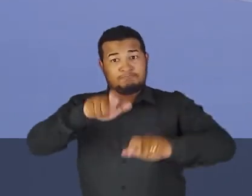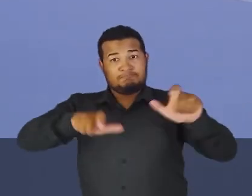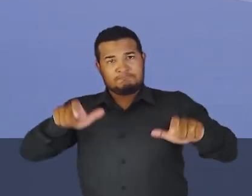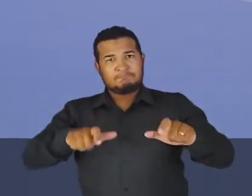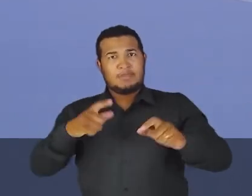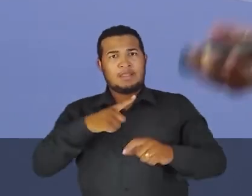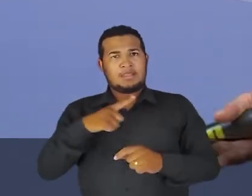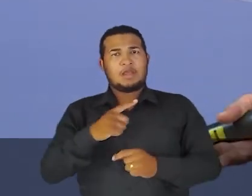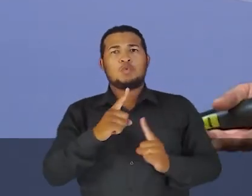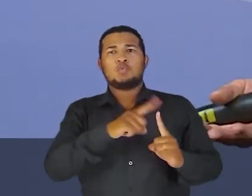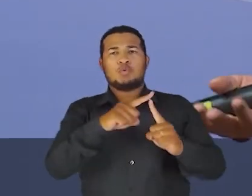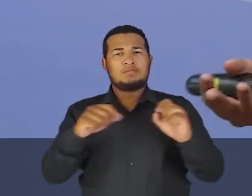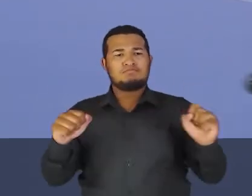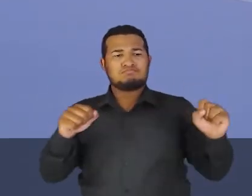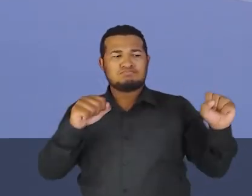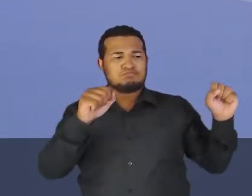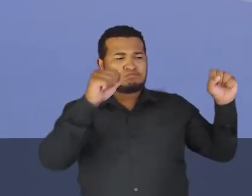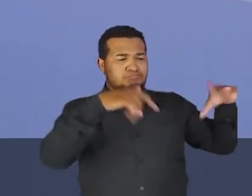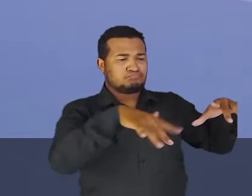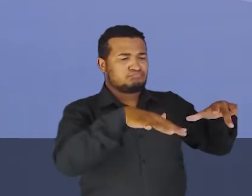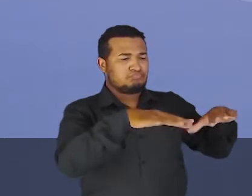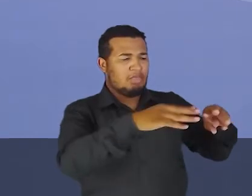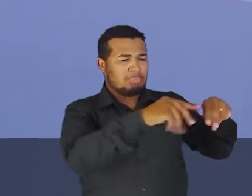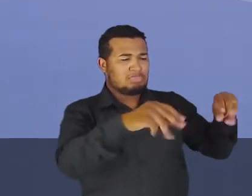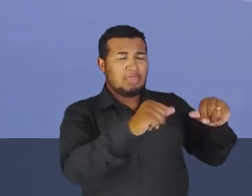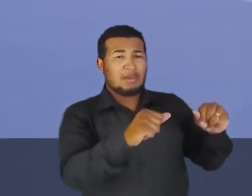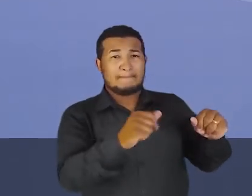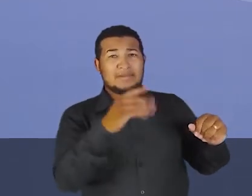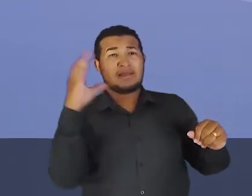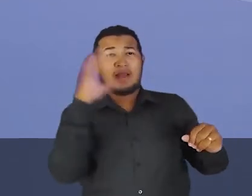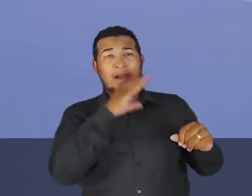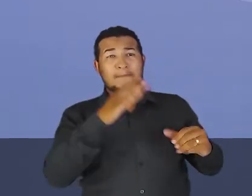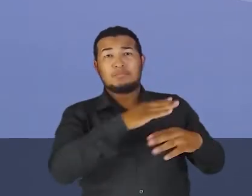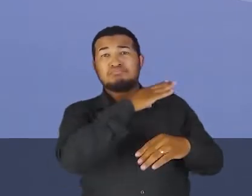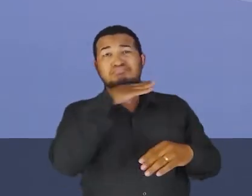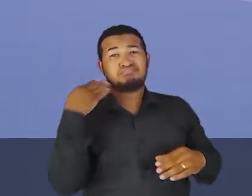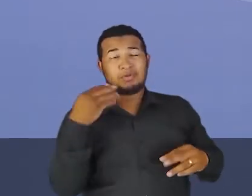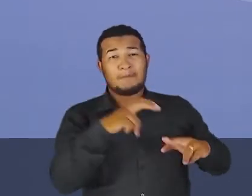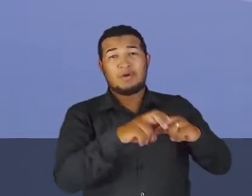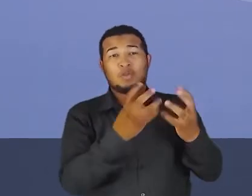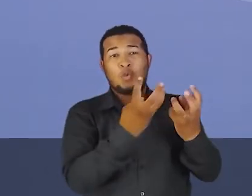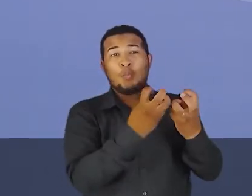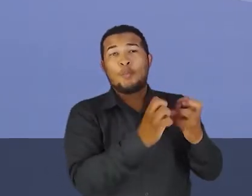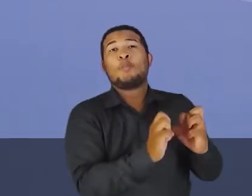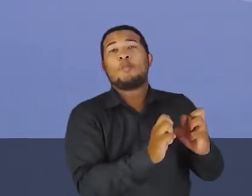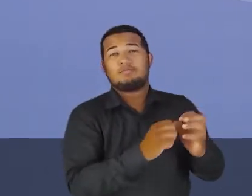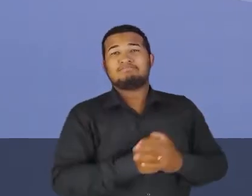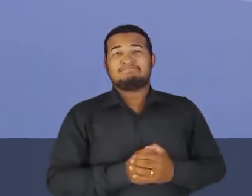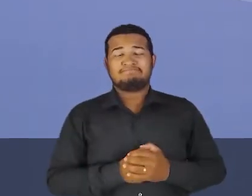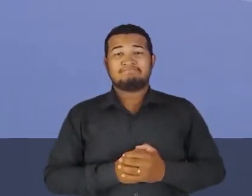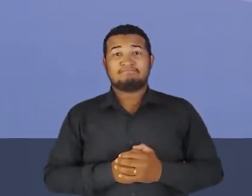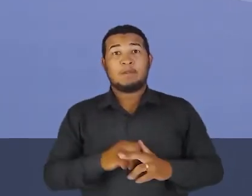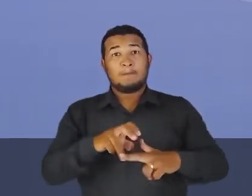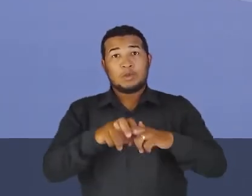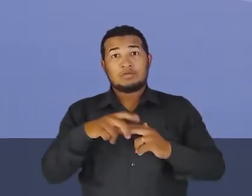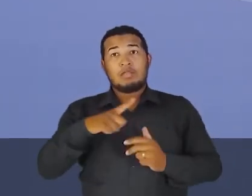os gametas no ambiente terrestre, esses gametas rapidamente morreriam devido à desidratação. Então